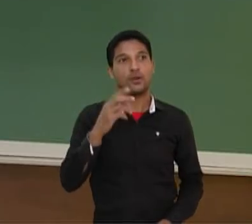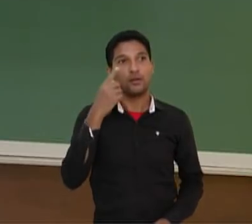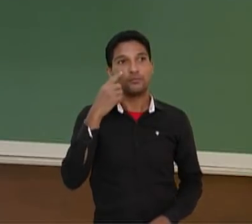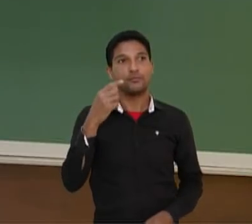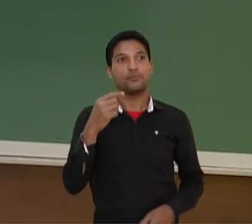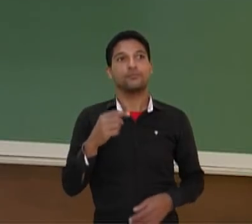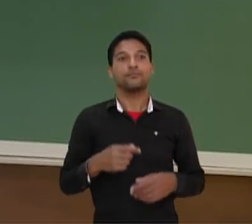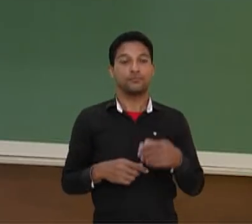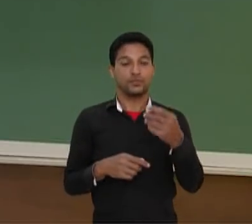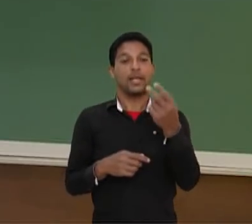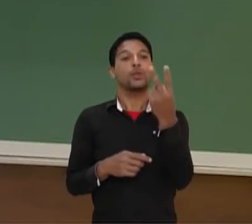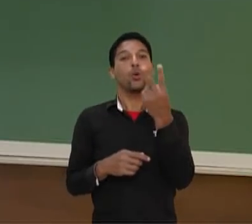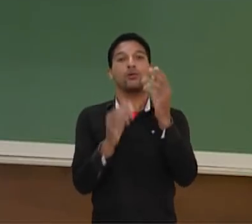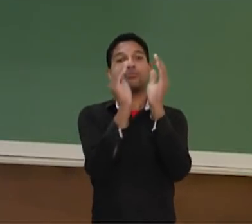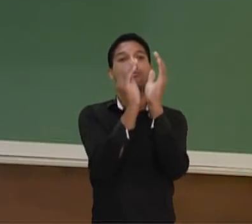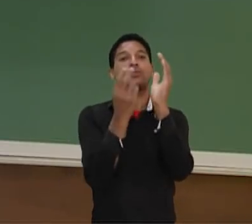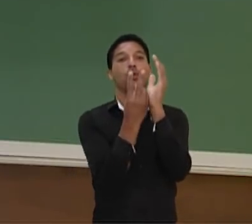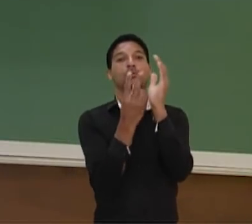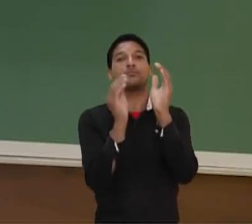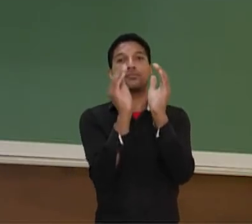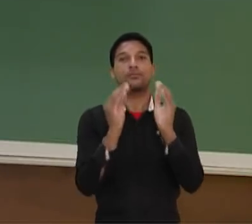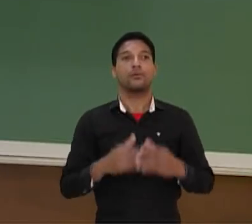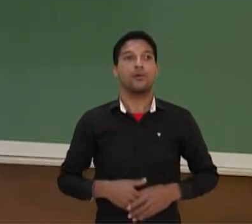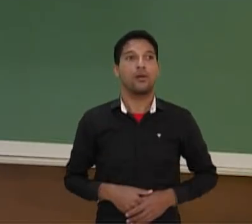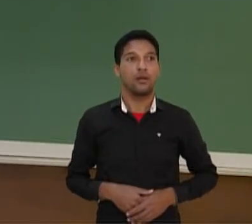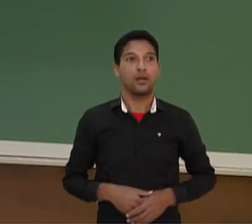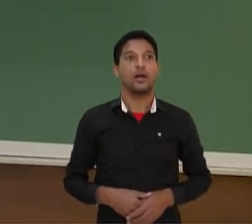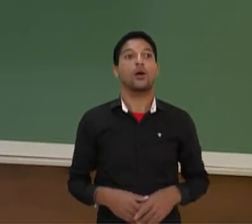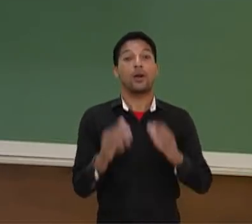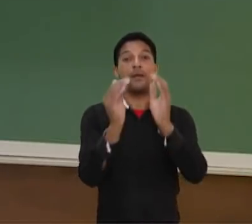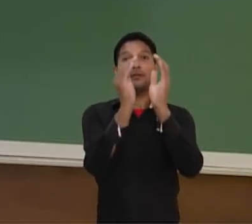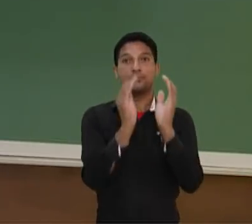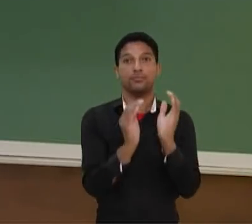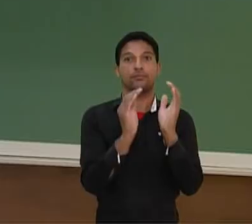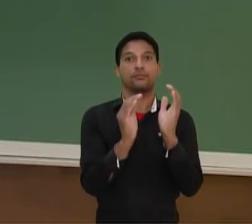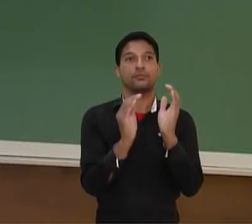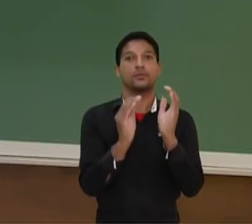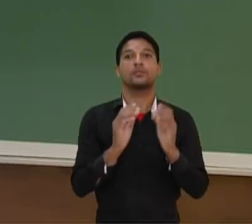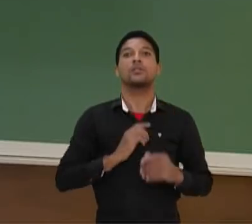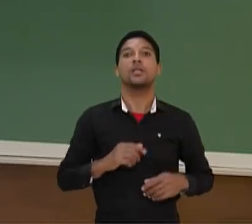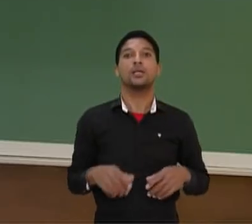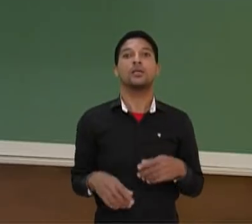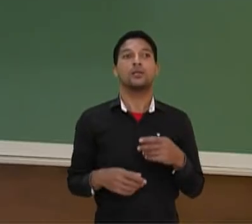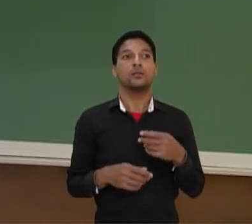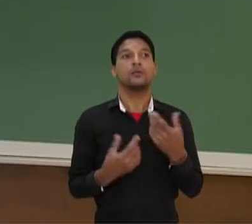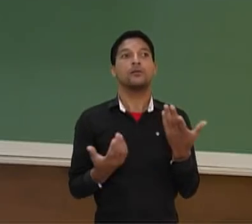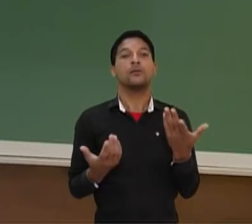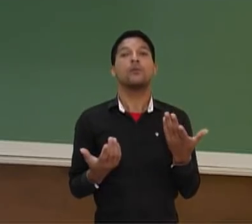E agora, quem é o paralelogramo? O paralelogramo não. Quem é o quadrilátero que tem apenas um par de lados paralelos?